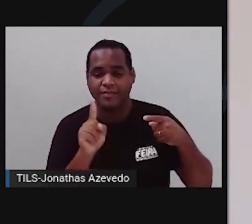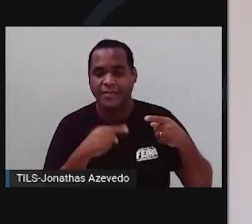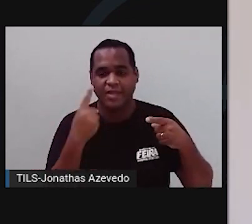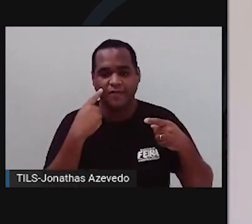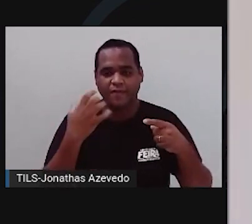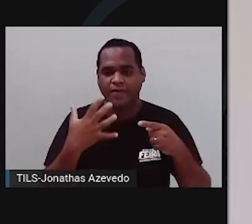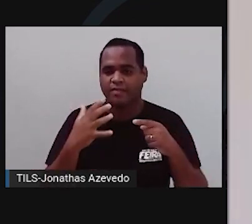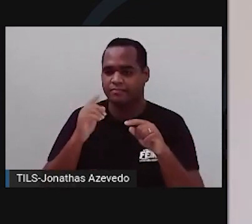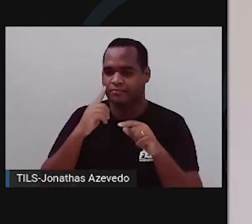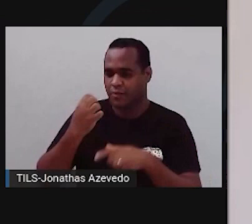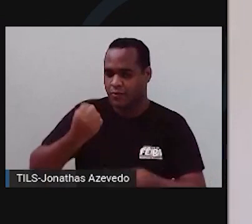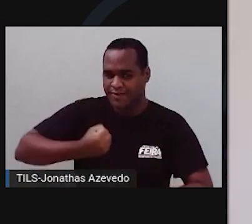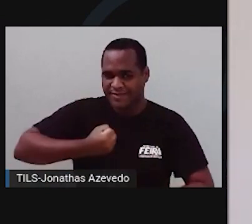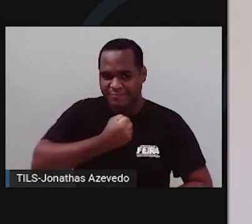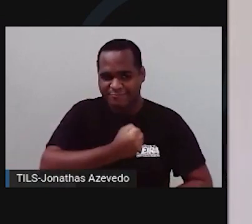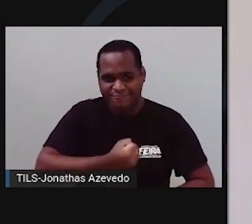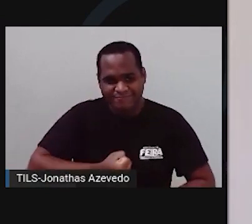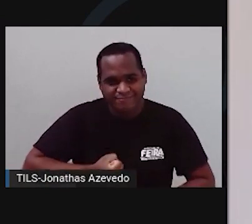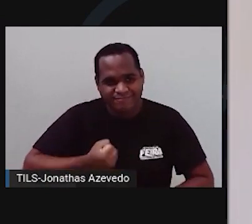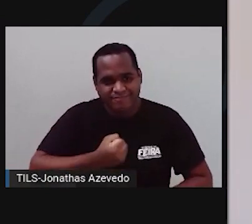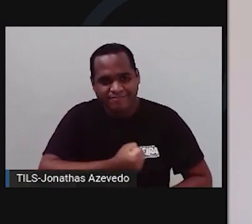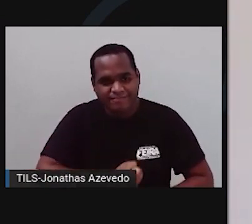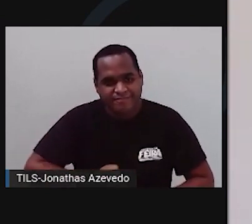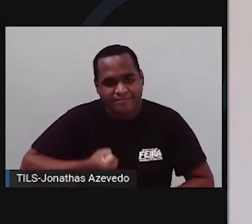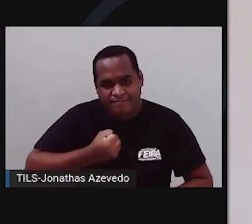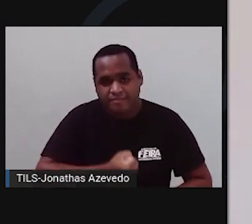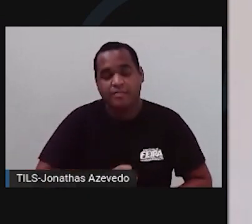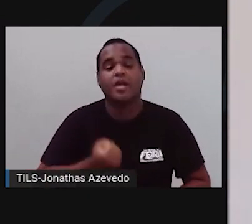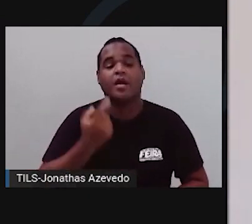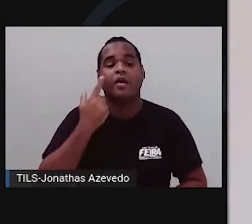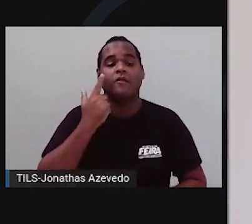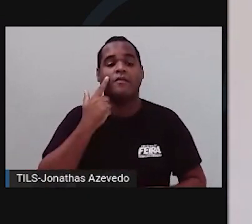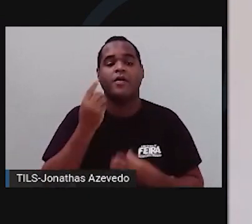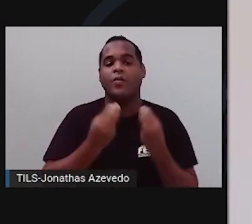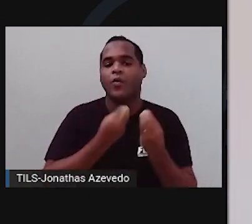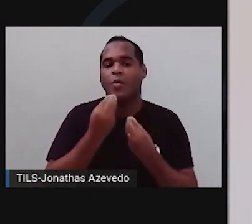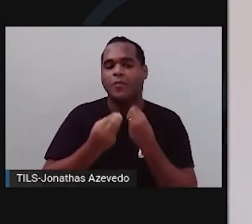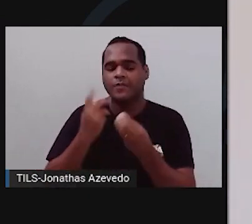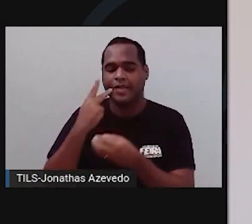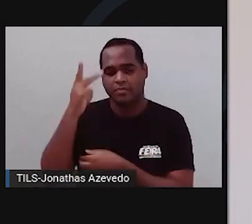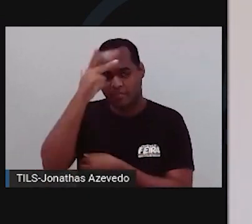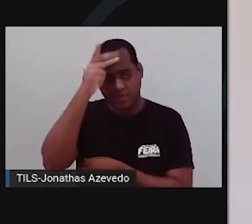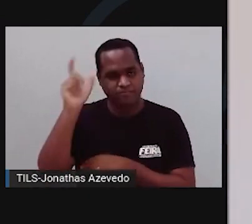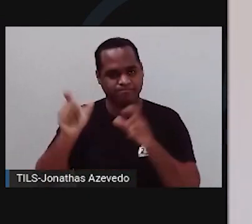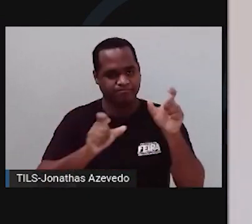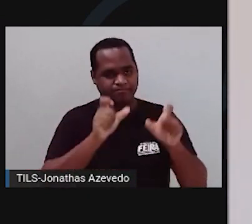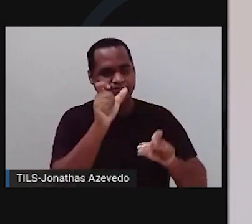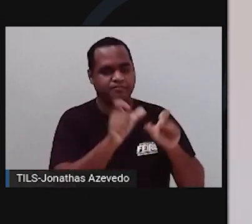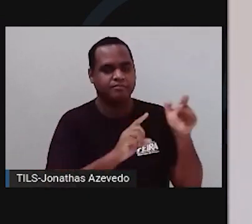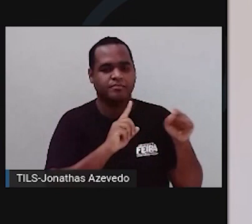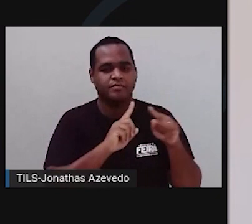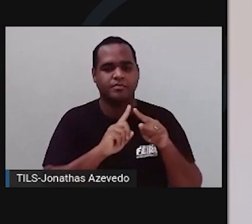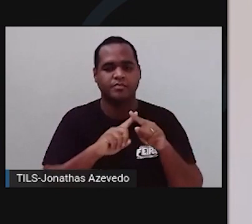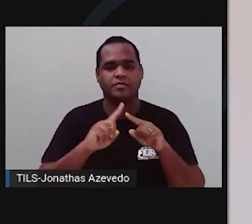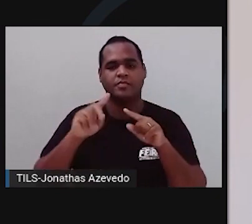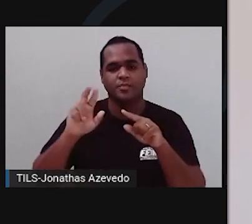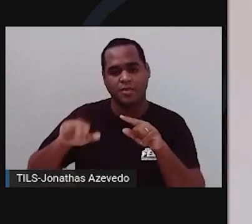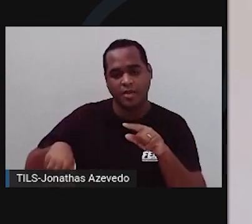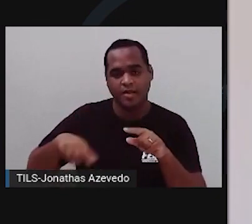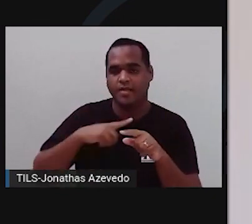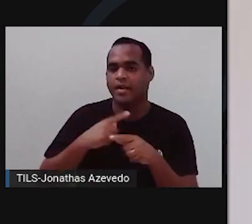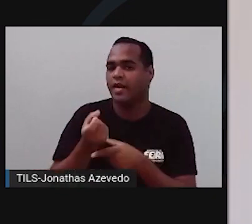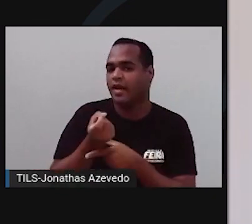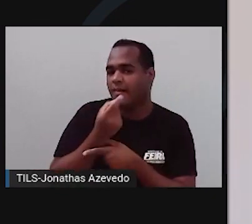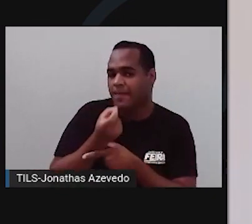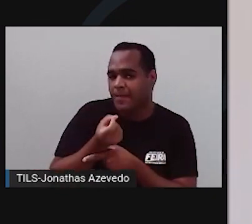uma ultrassonografia, onde podemos avaliar a quantidade de folículos que essa paciente possui. Após a realização das